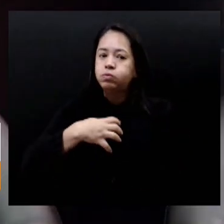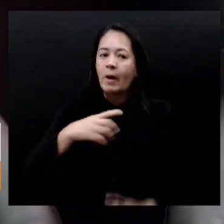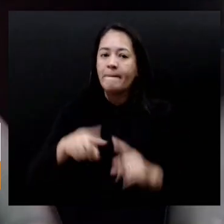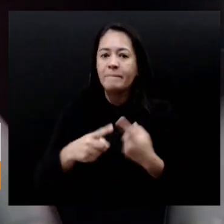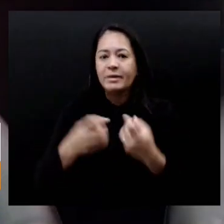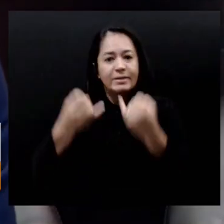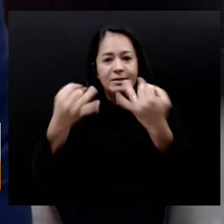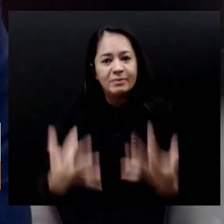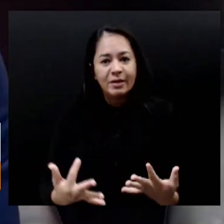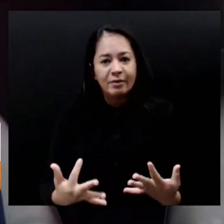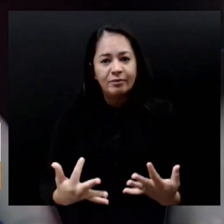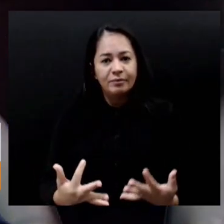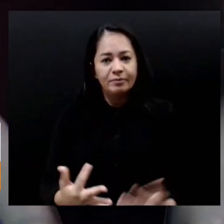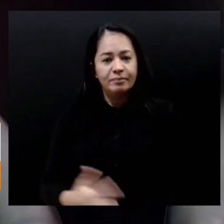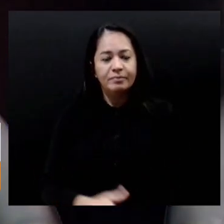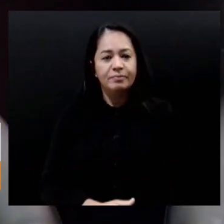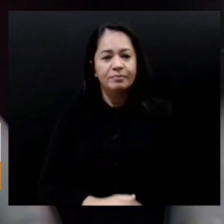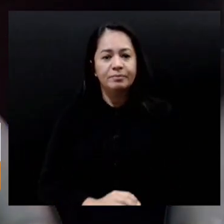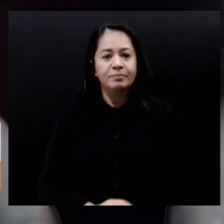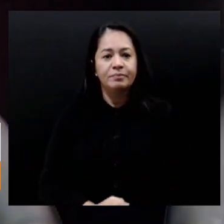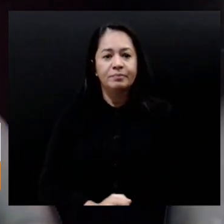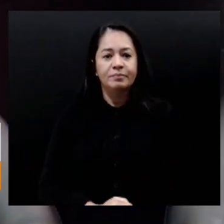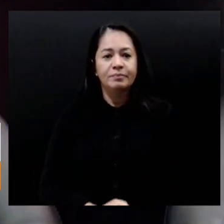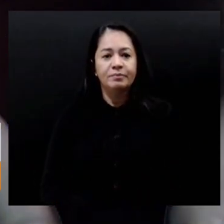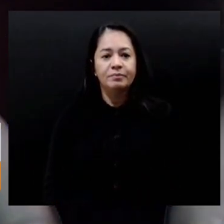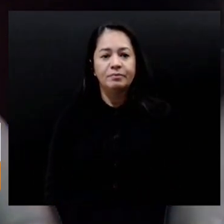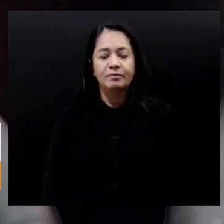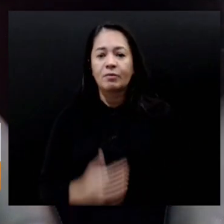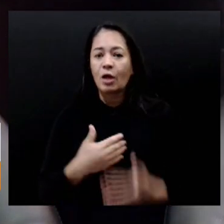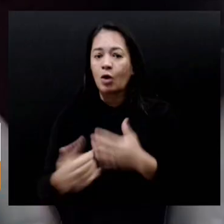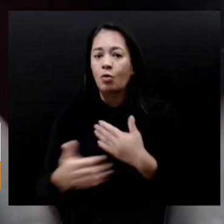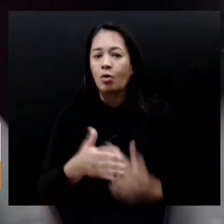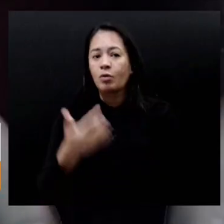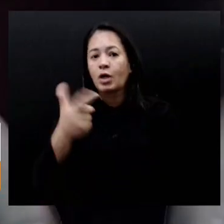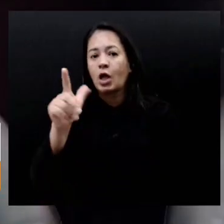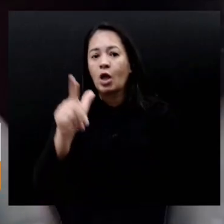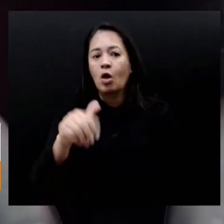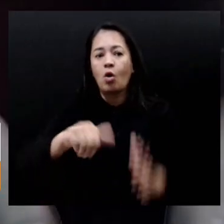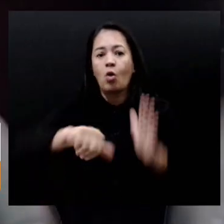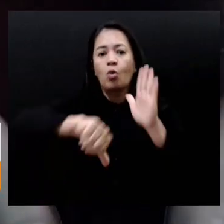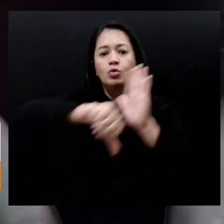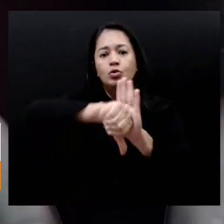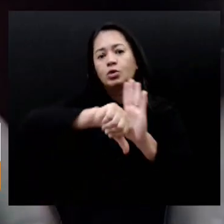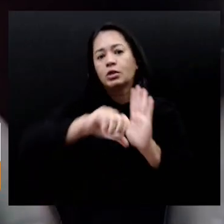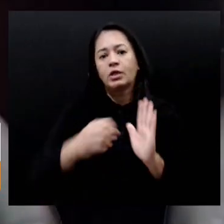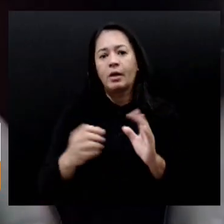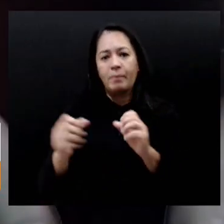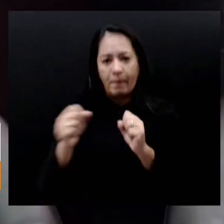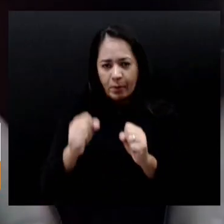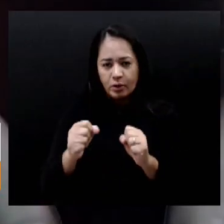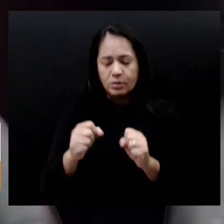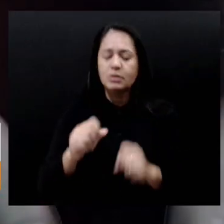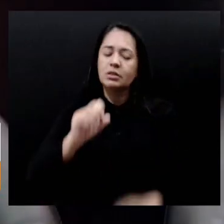né? Exato. Agora, qualquer outro crime, cabe isso? Cabe. O Código Penal, no artigo 65, inciso 3, a